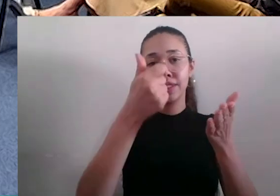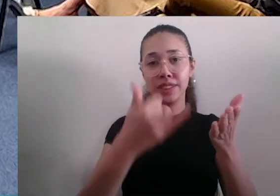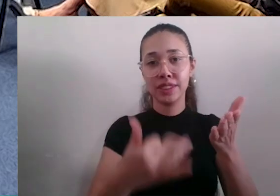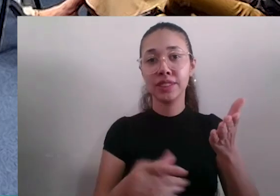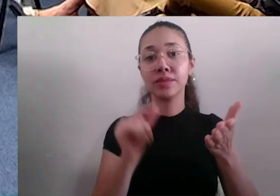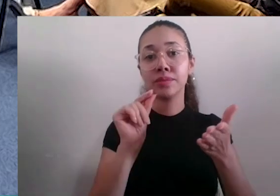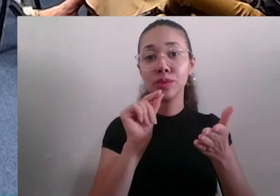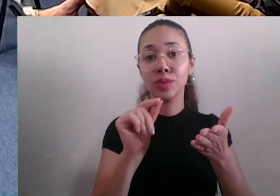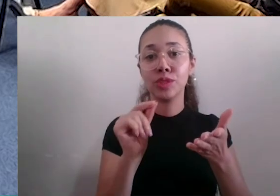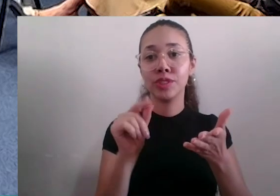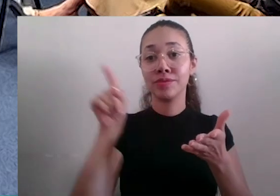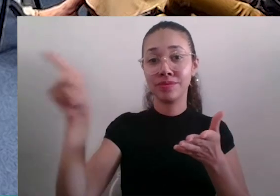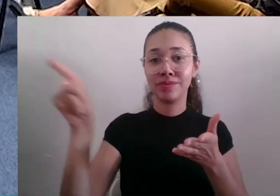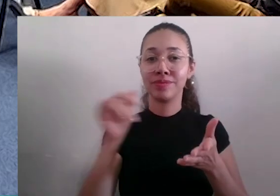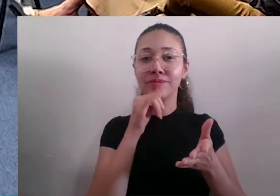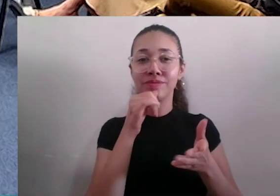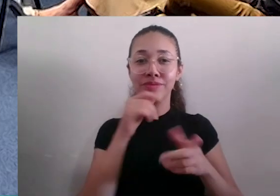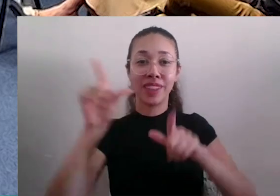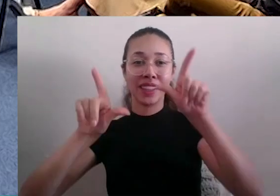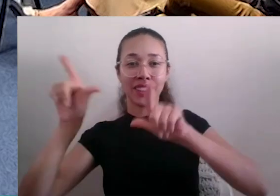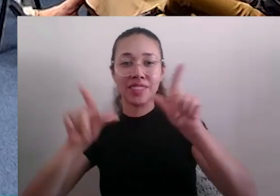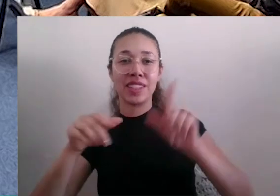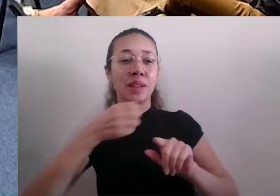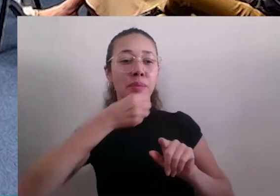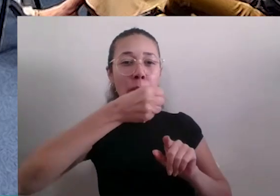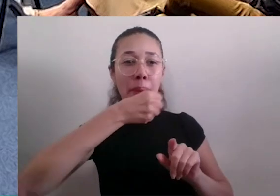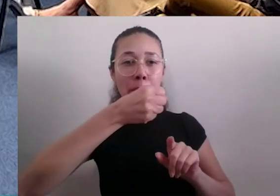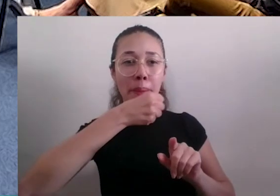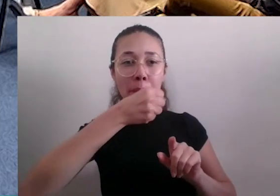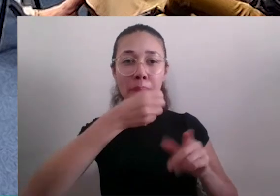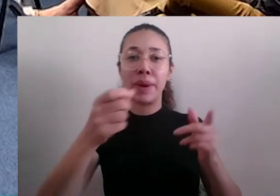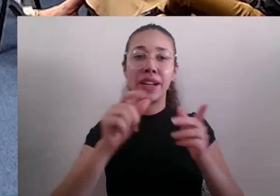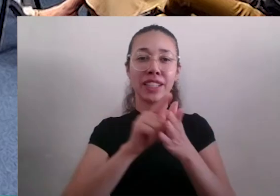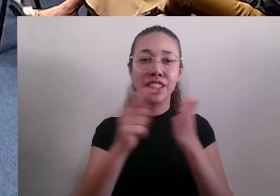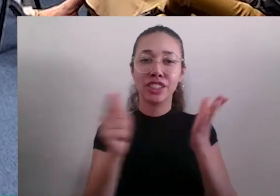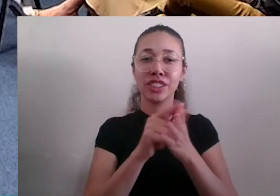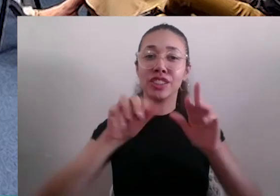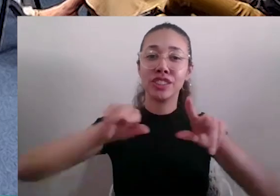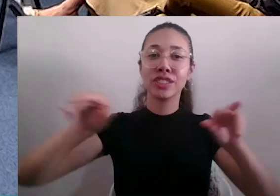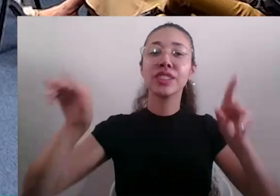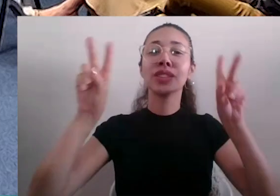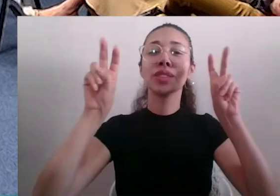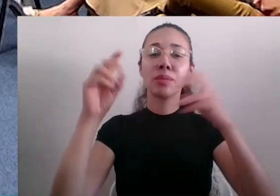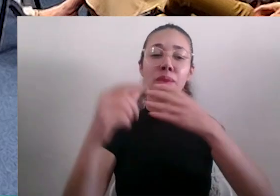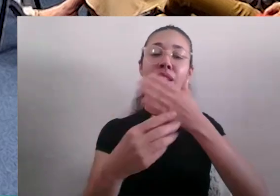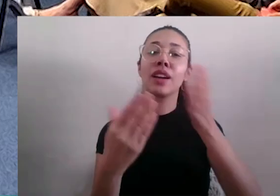imprensa trata de casos de feminicídio e o livro se chama eh